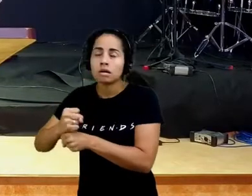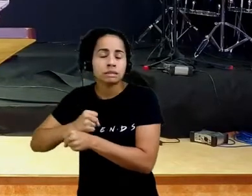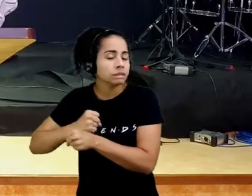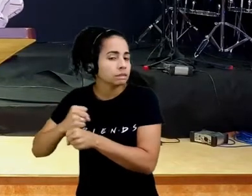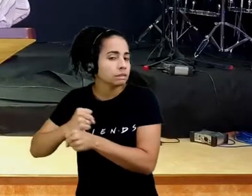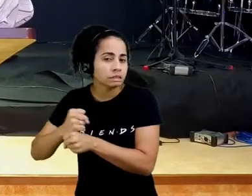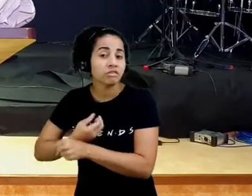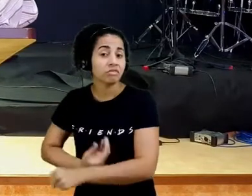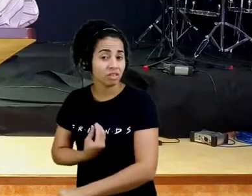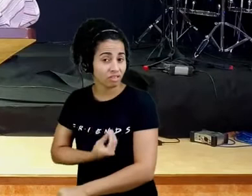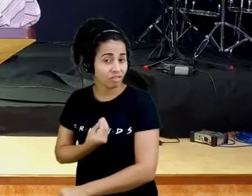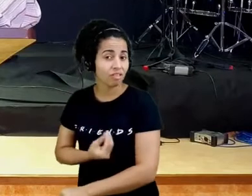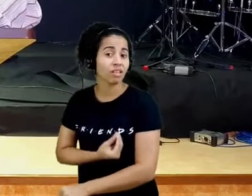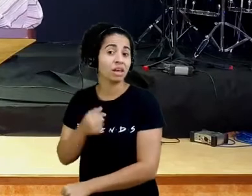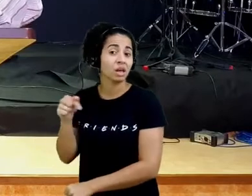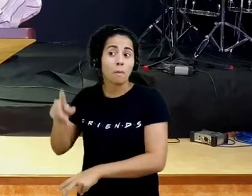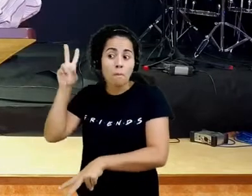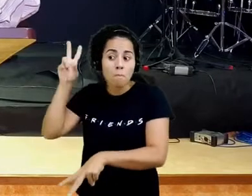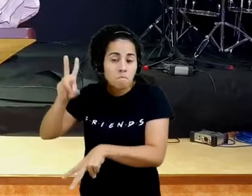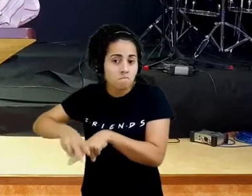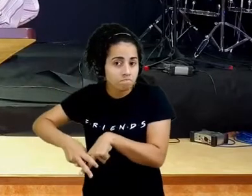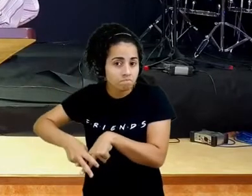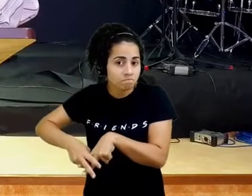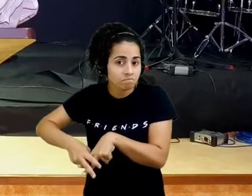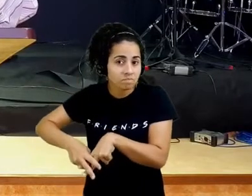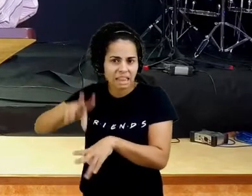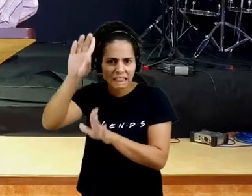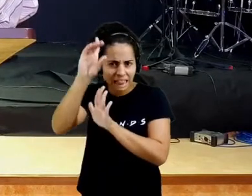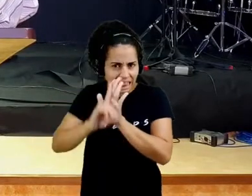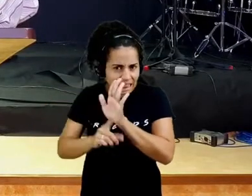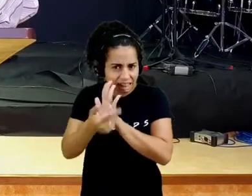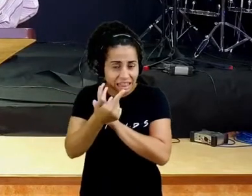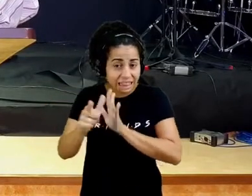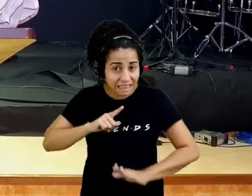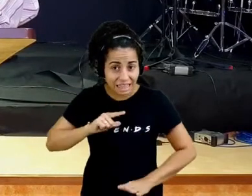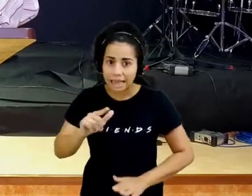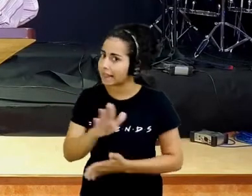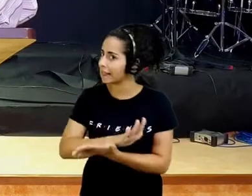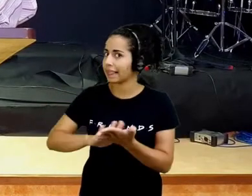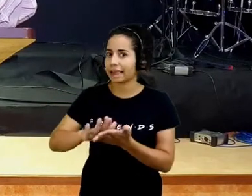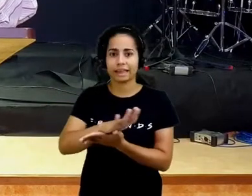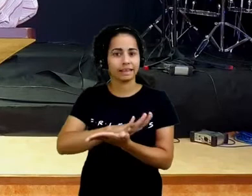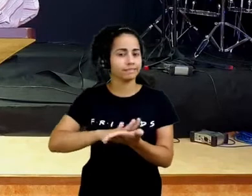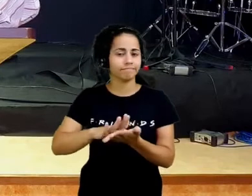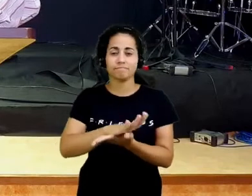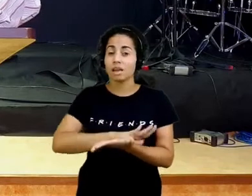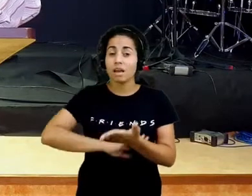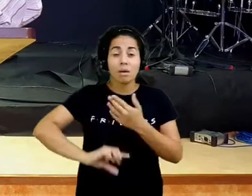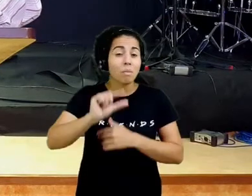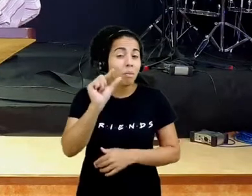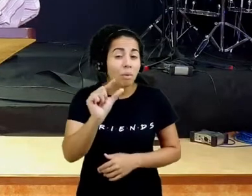anos, vivendo num cativeiro, sem direito a praticamente nada, a